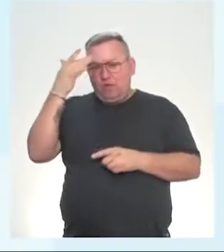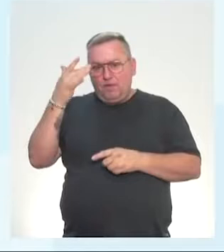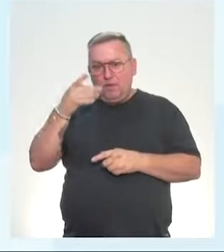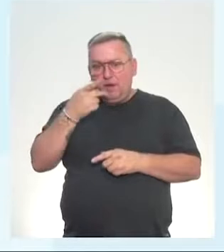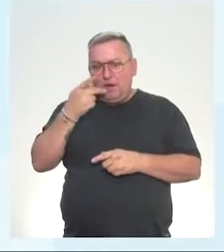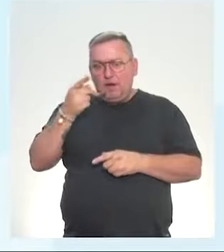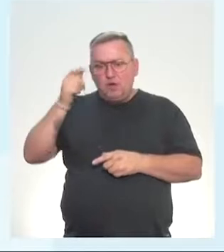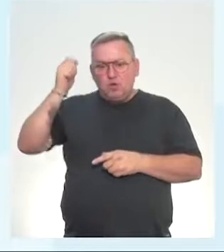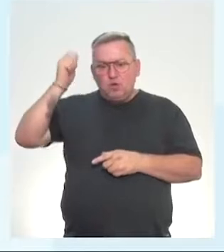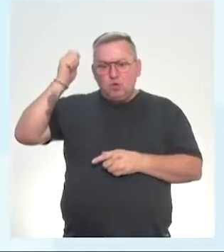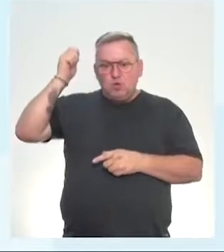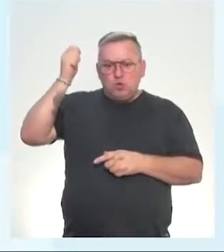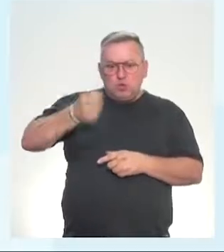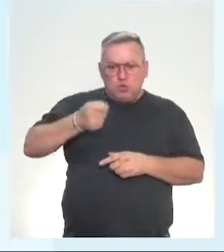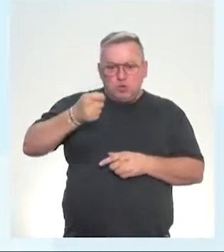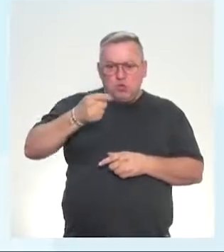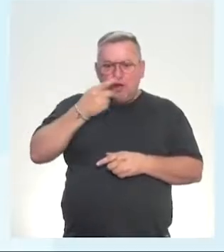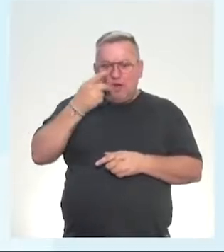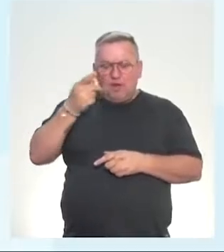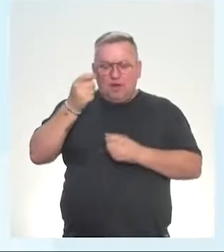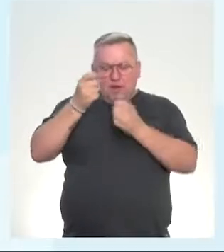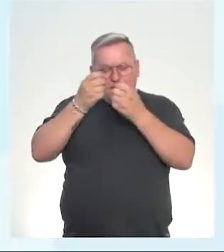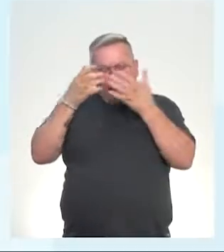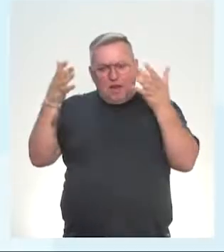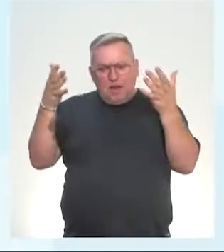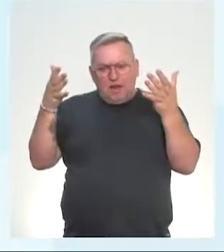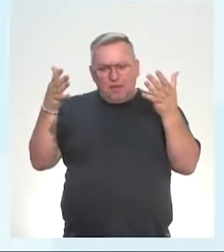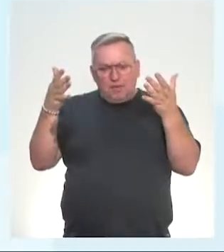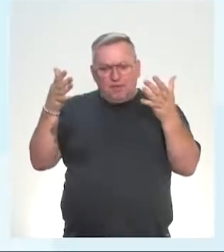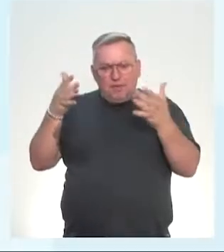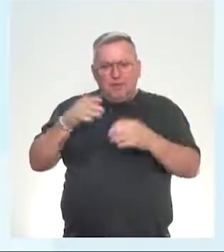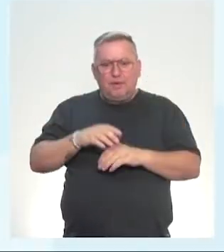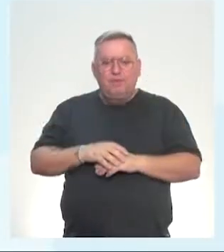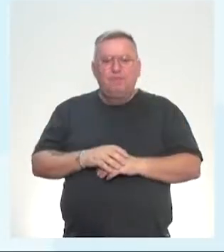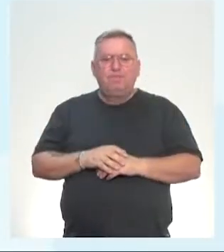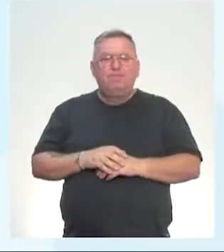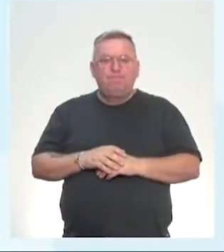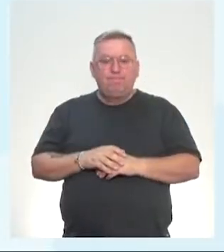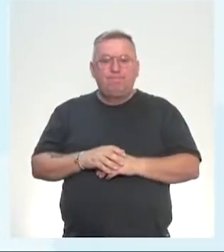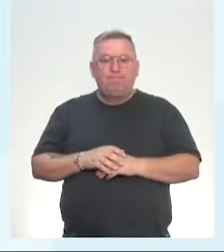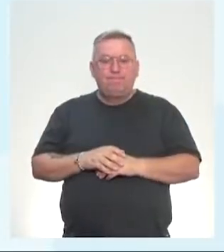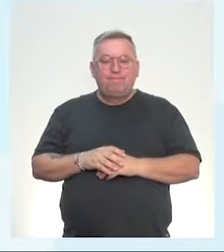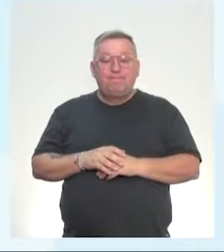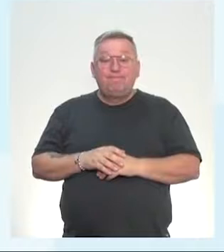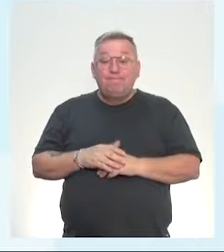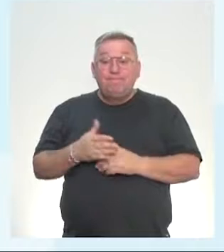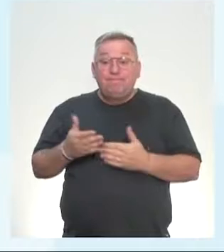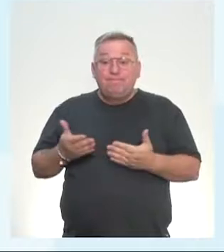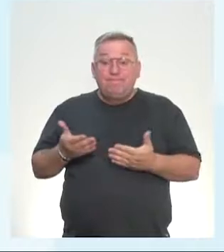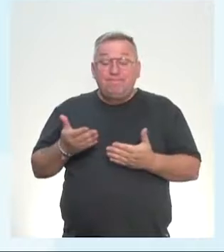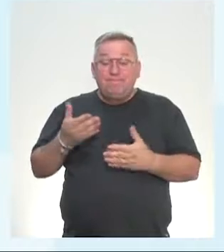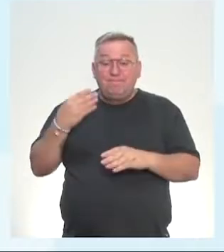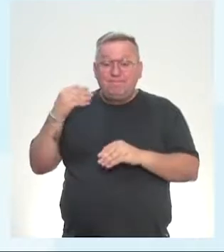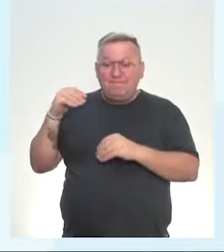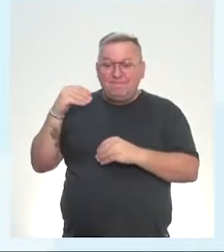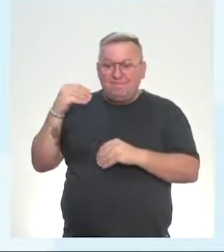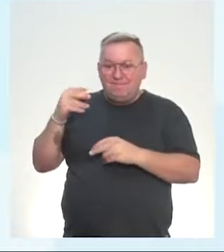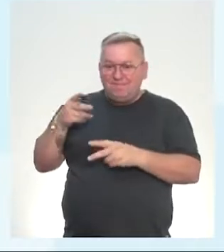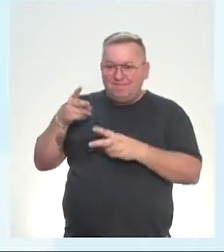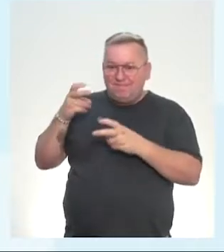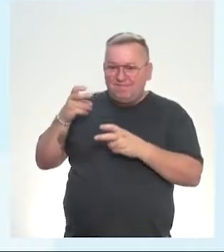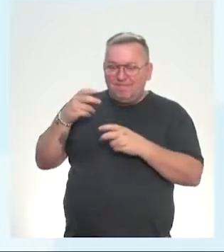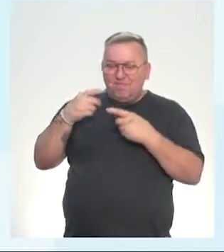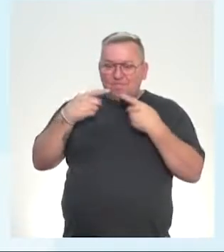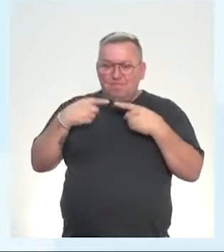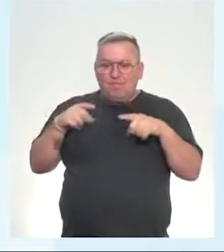lá batendo, com provavelmente um taco, alguém falou assim, claro, e aí? Você consegue perceber a